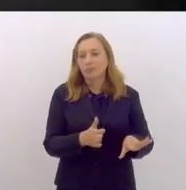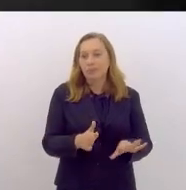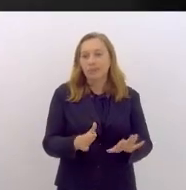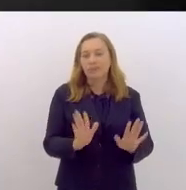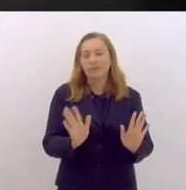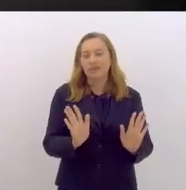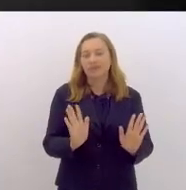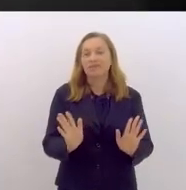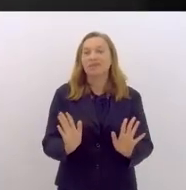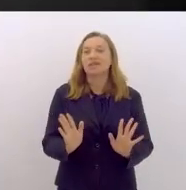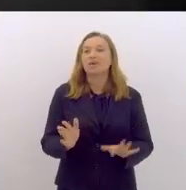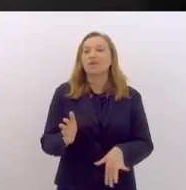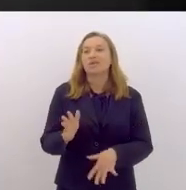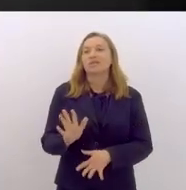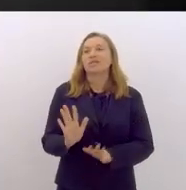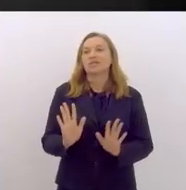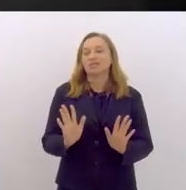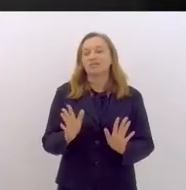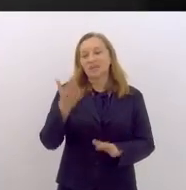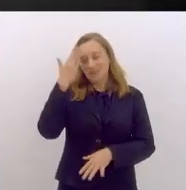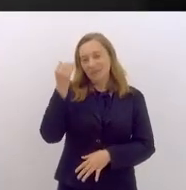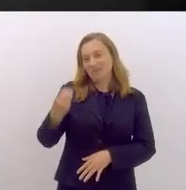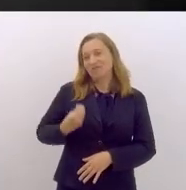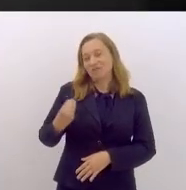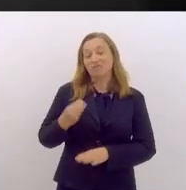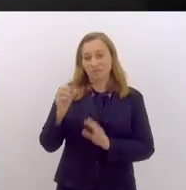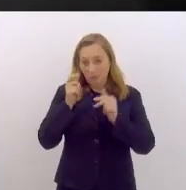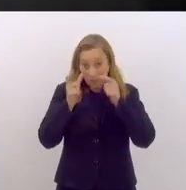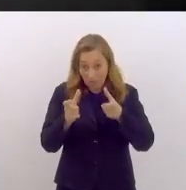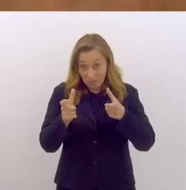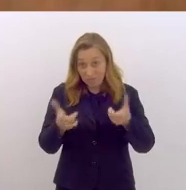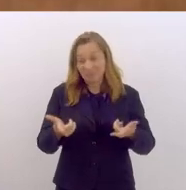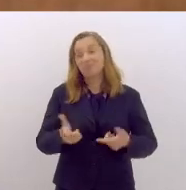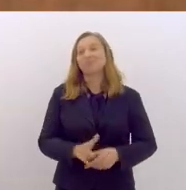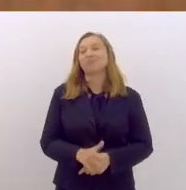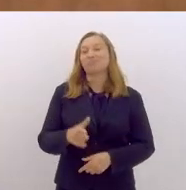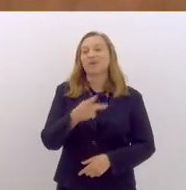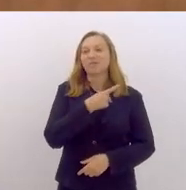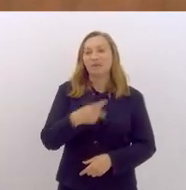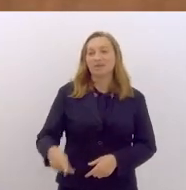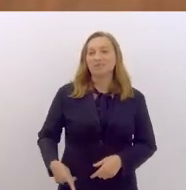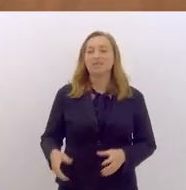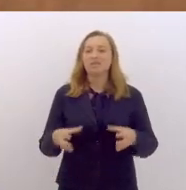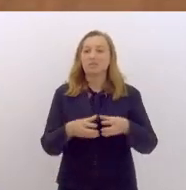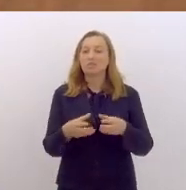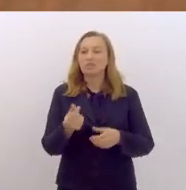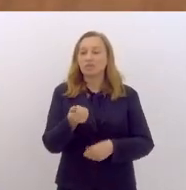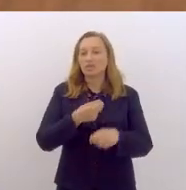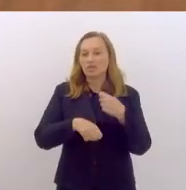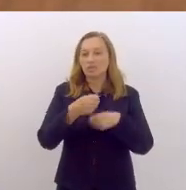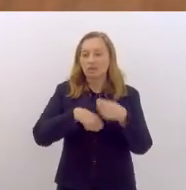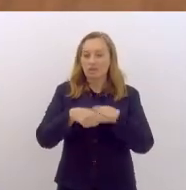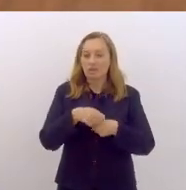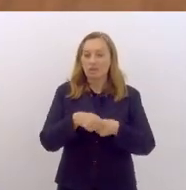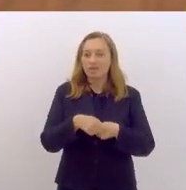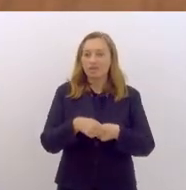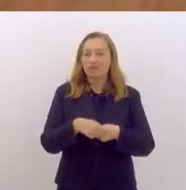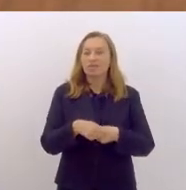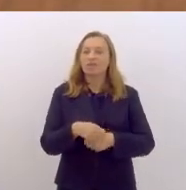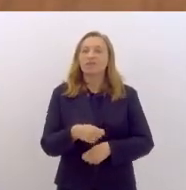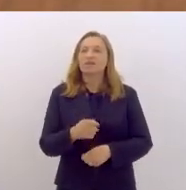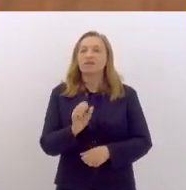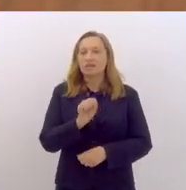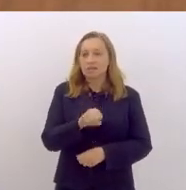para saber se você estava... Estou atento, atenção. Estou atento. Presidente, a Comissão de Economia, no mérito, emite